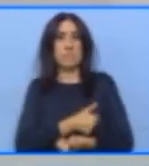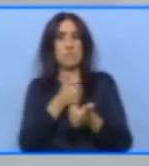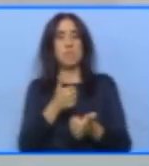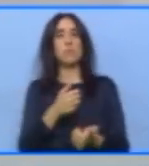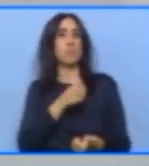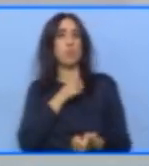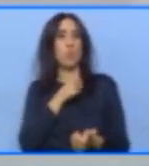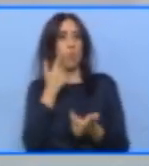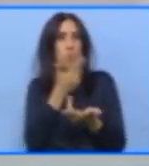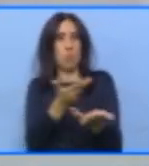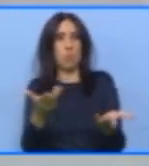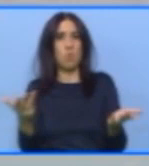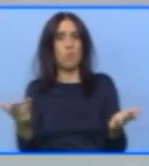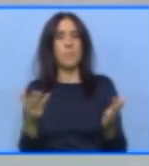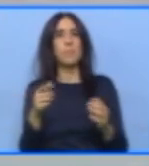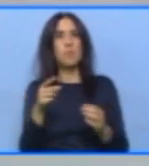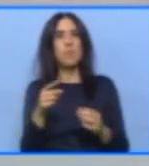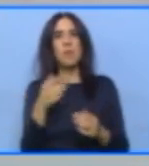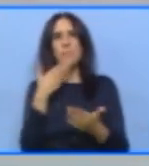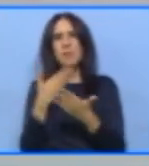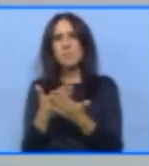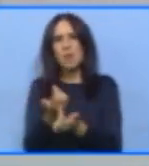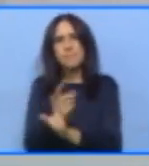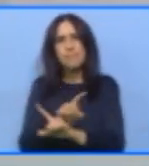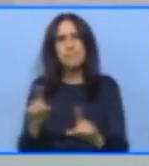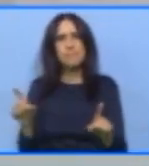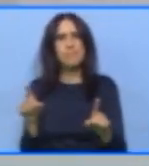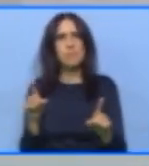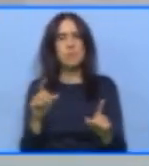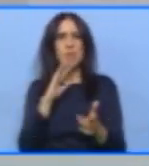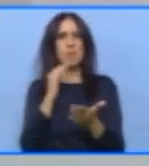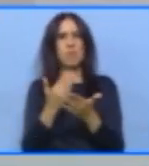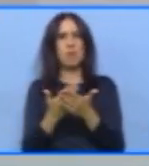ver. E estáis a obstaculizar e